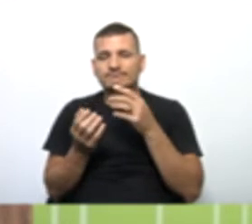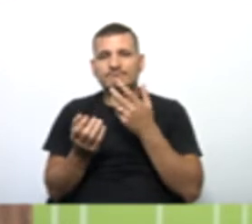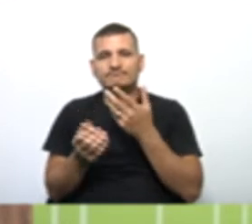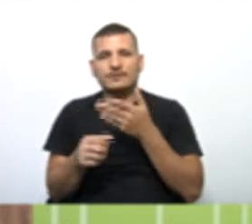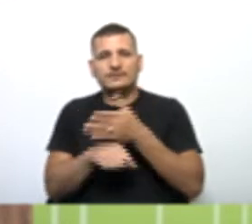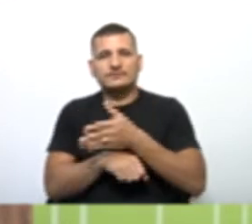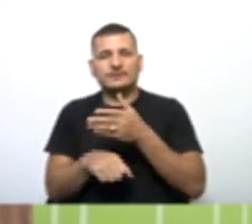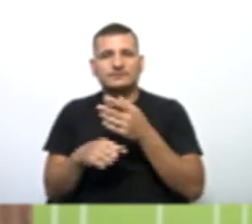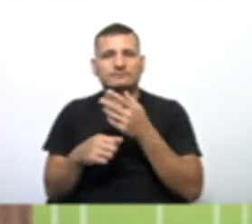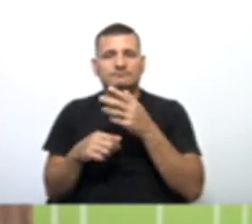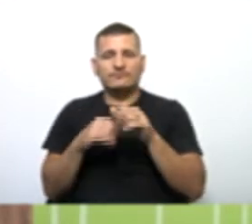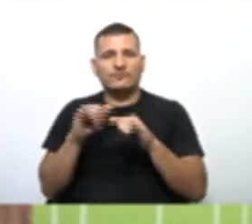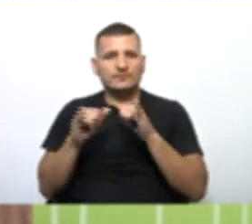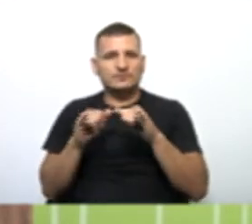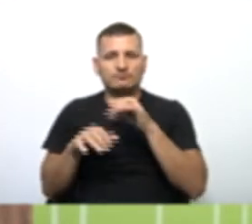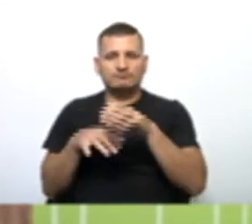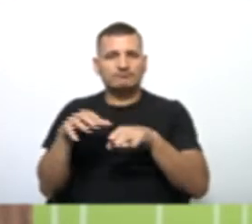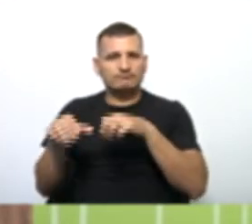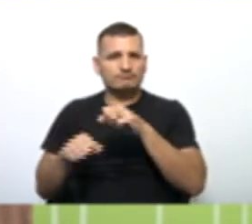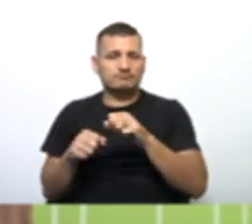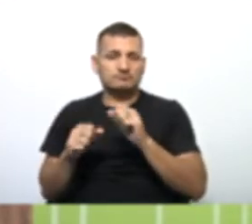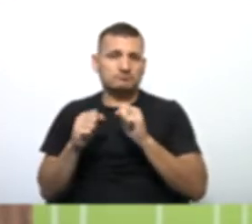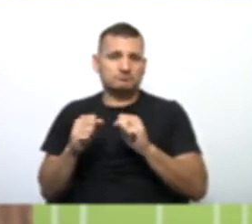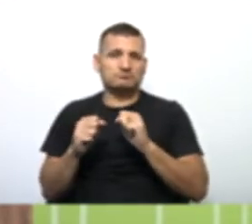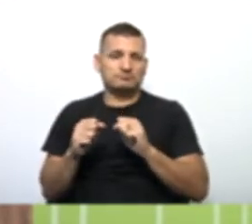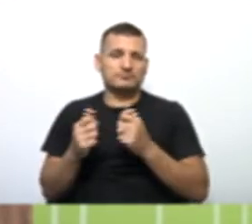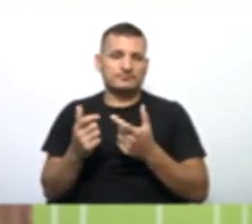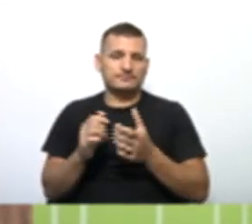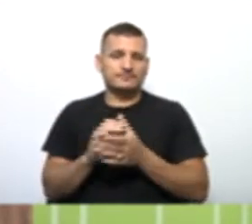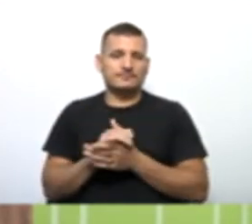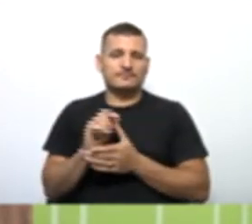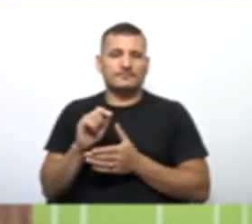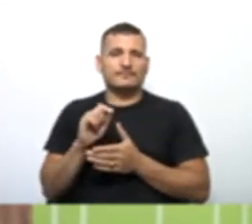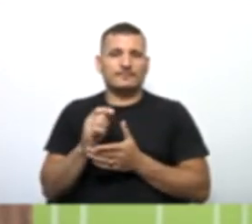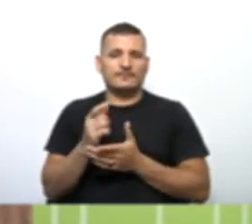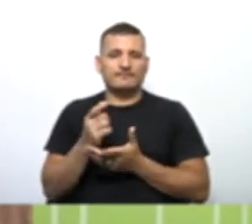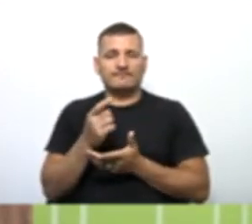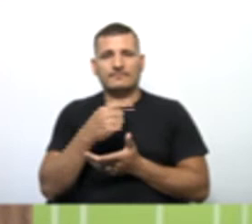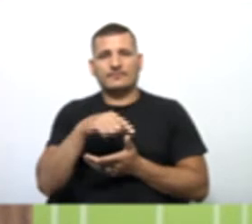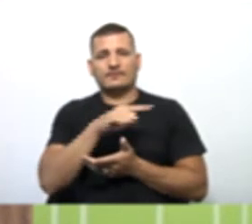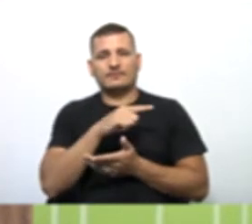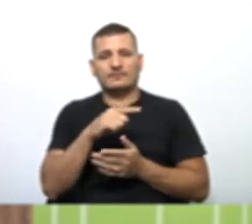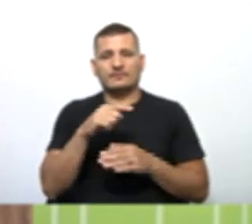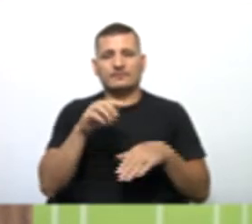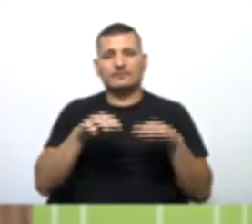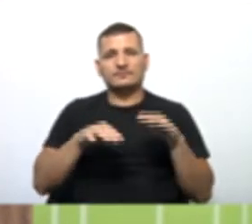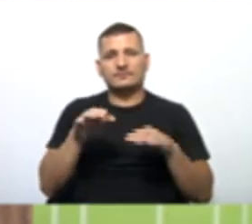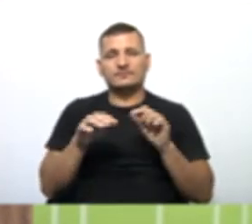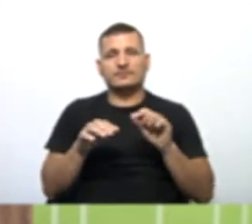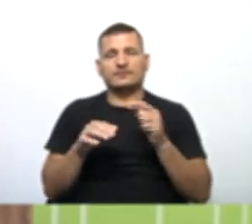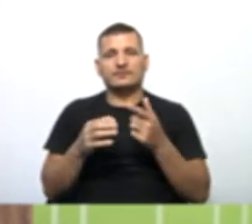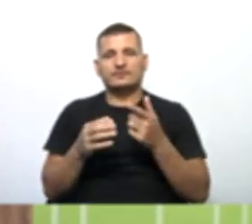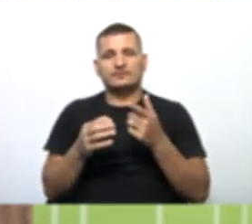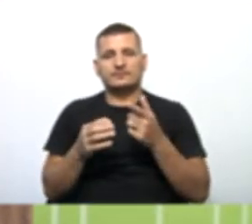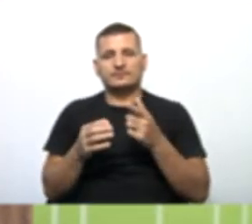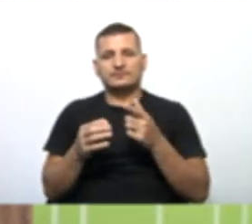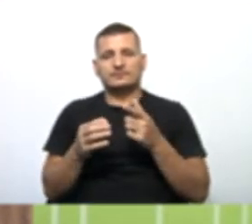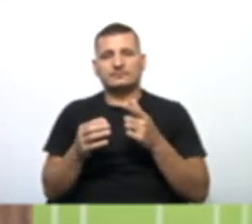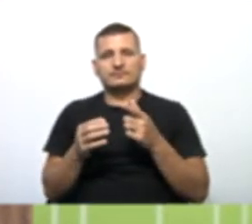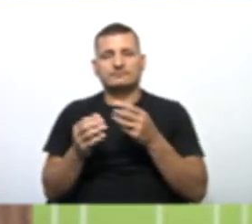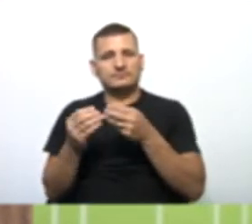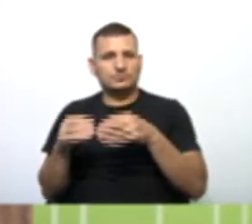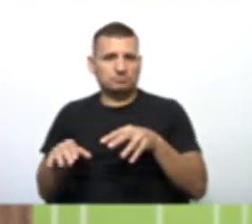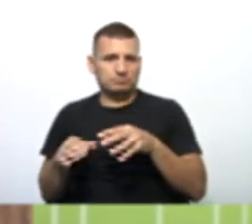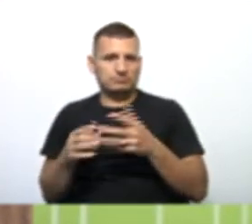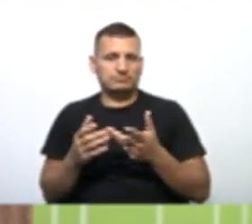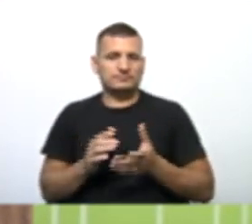ter acesso a esses dados, então pode servir de algo para eles e muitas vezes para algo danoso, né, algo que pode gerar algum